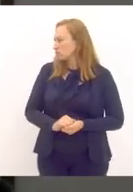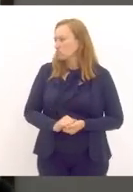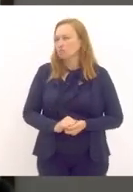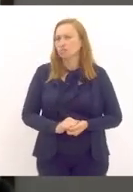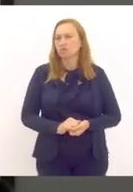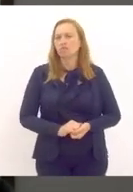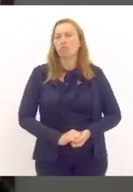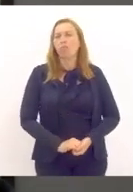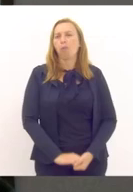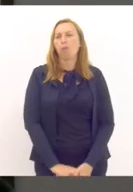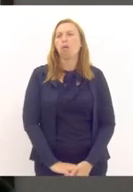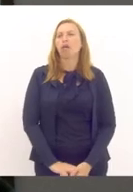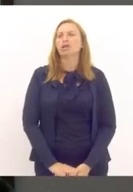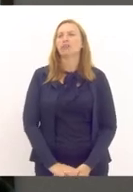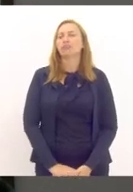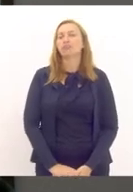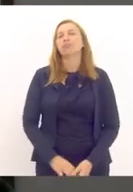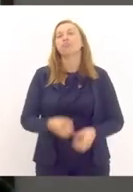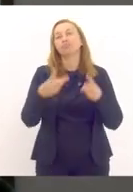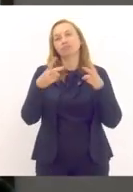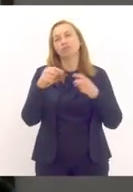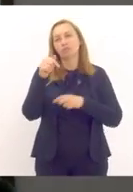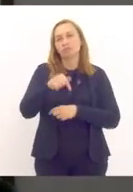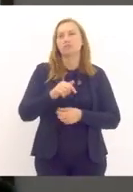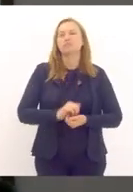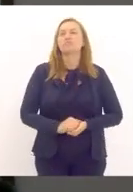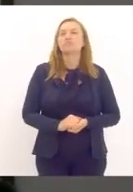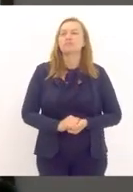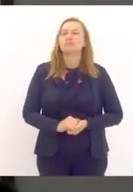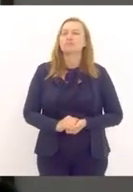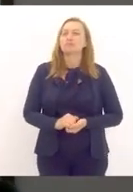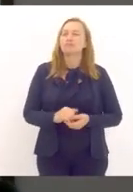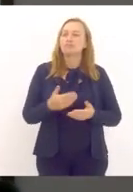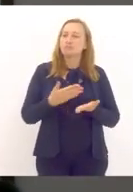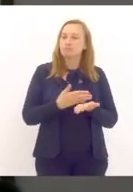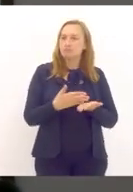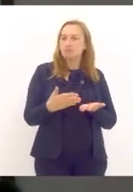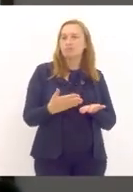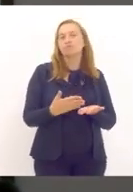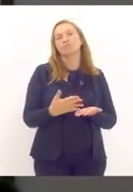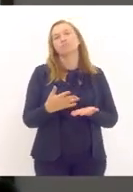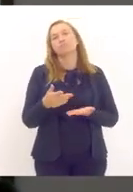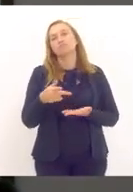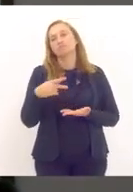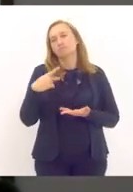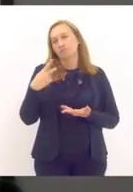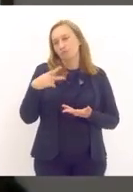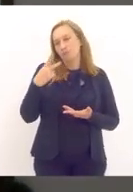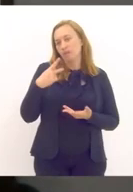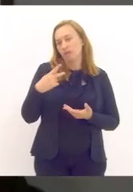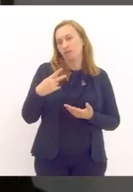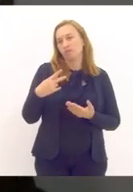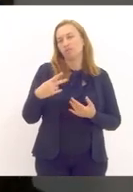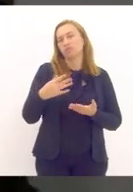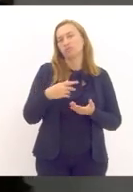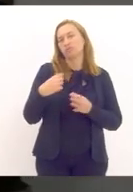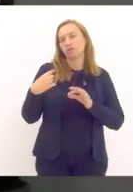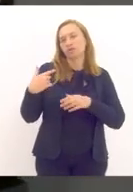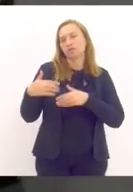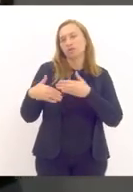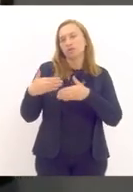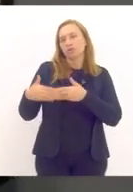Ah, observando aqui, só para a gente fazer um adendo, e eu vou fazer alguns adendos ao longo da minha apresentação, se nós formos dar uma